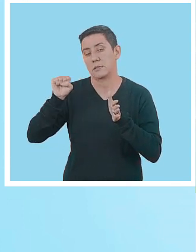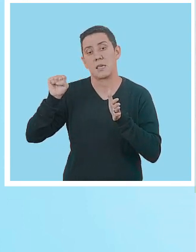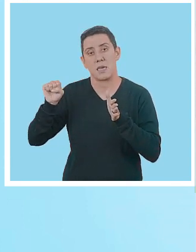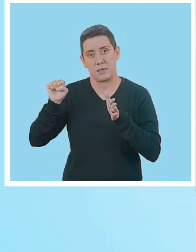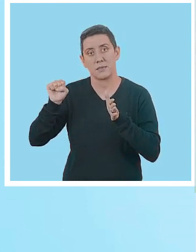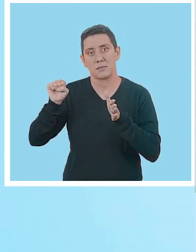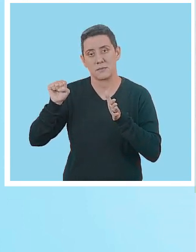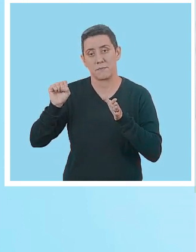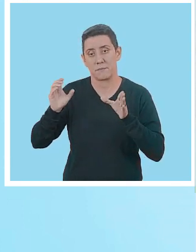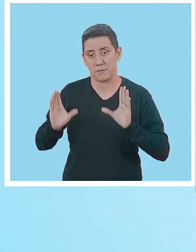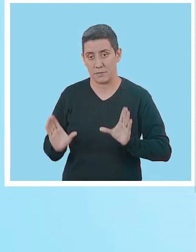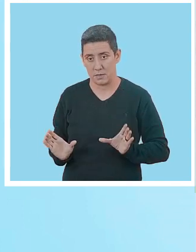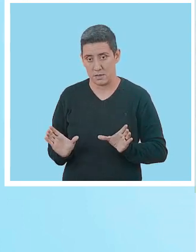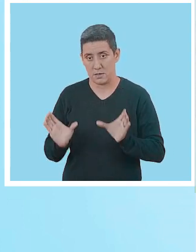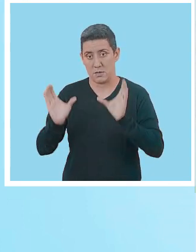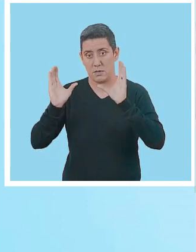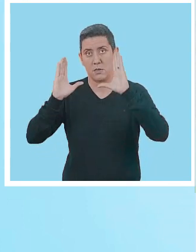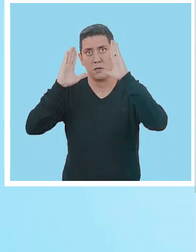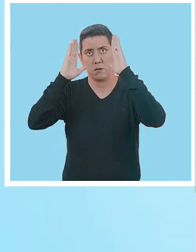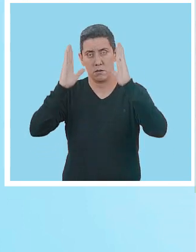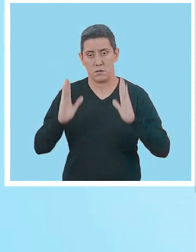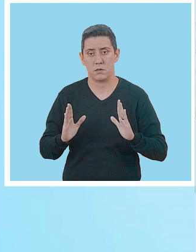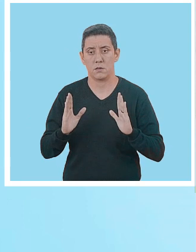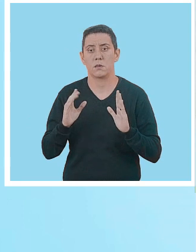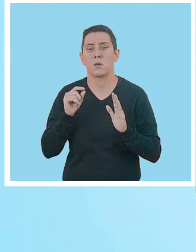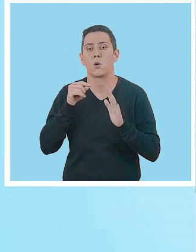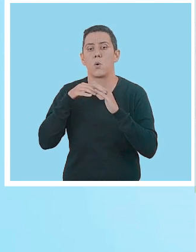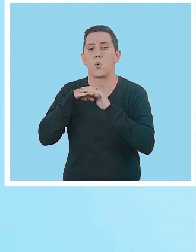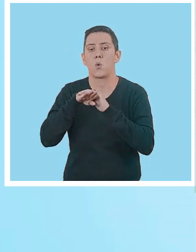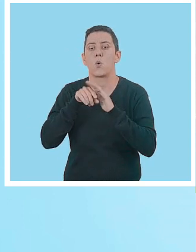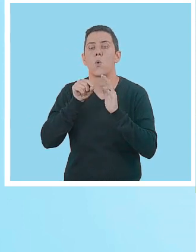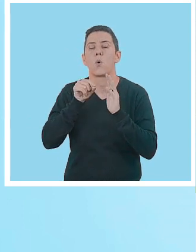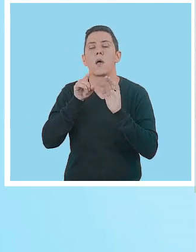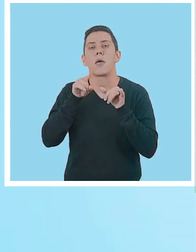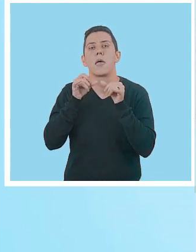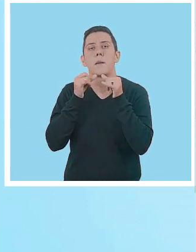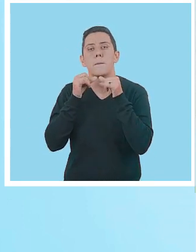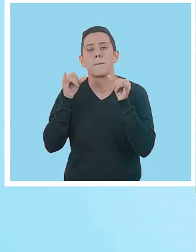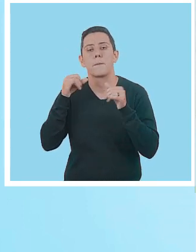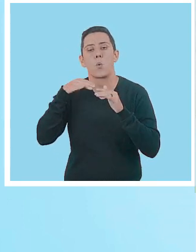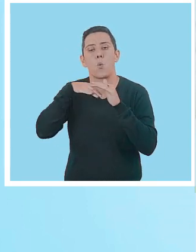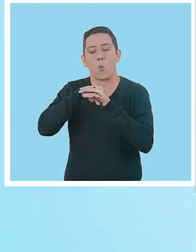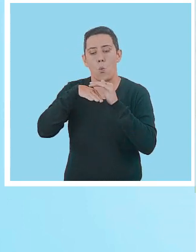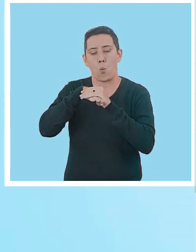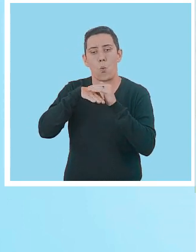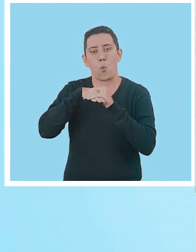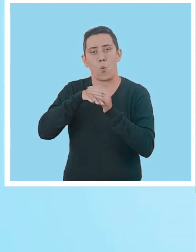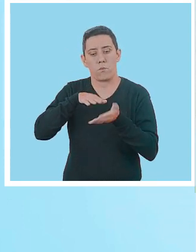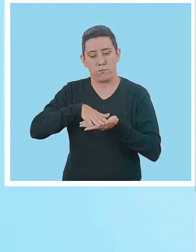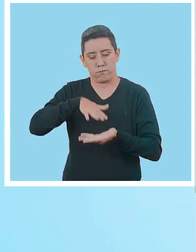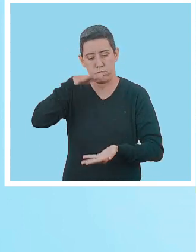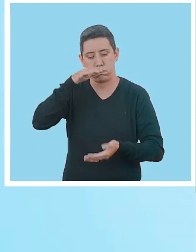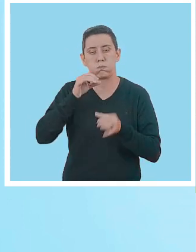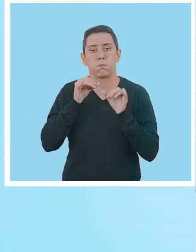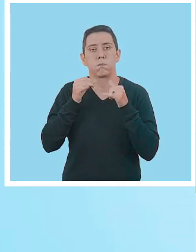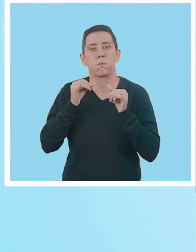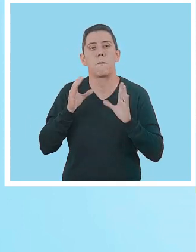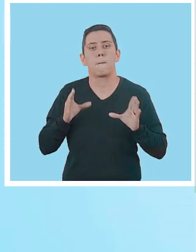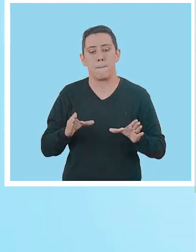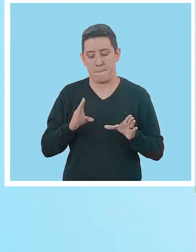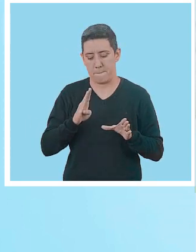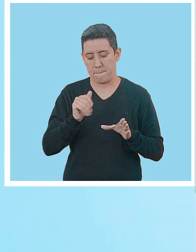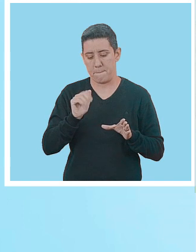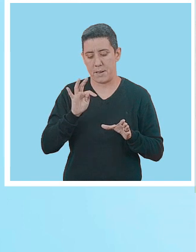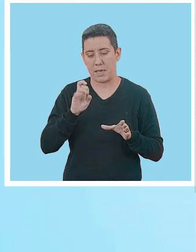com a a junção de solar com baterias né Bom dia Amazônia muito consegue resolver todos esses problemas